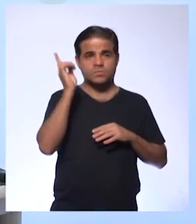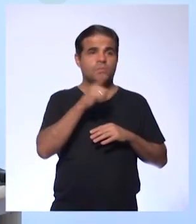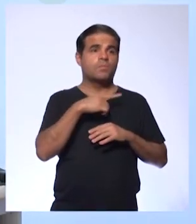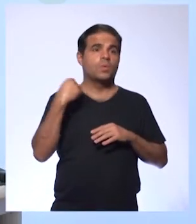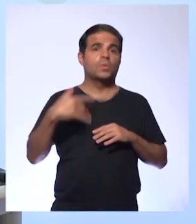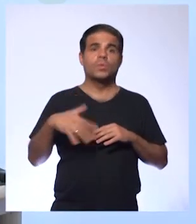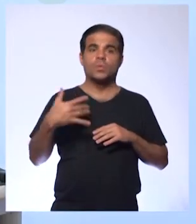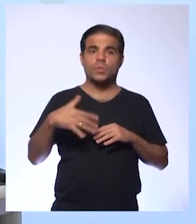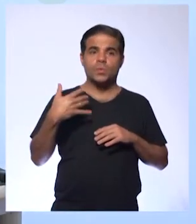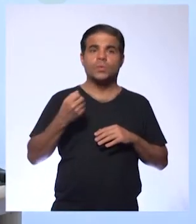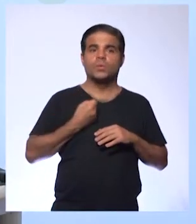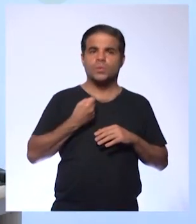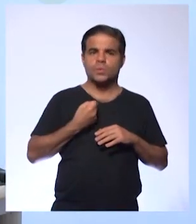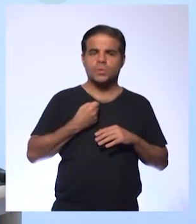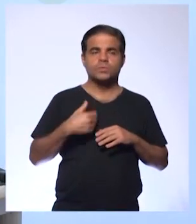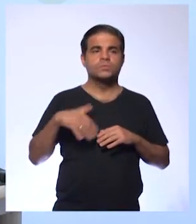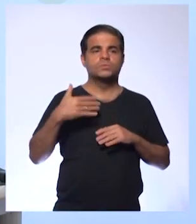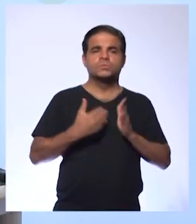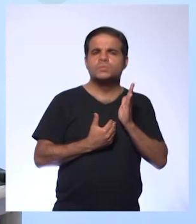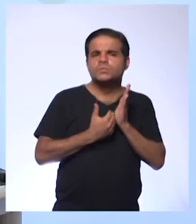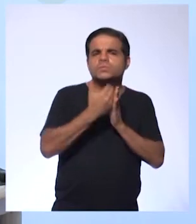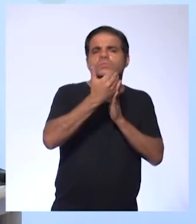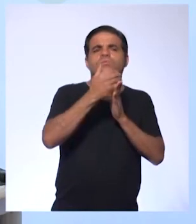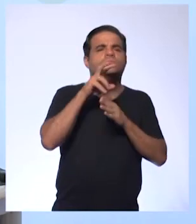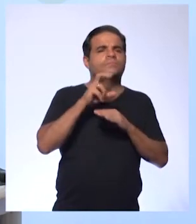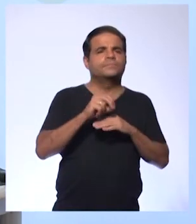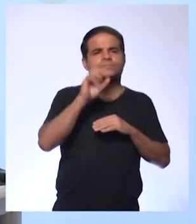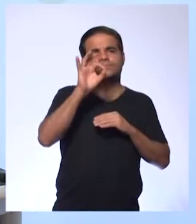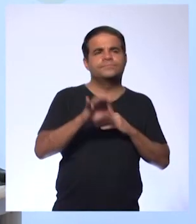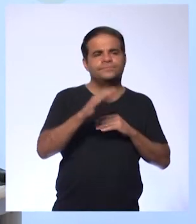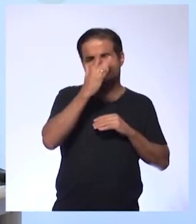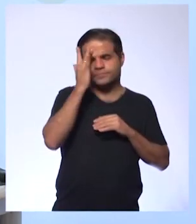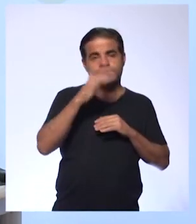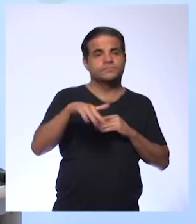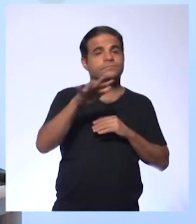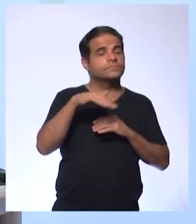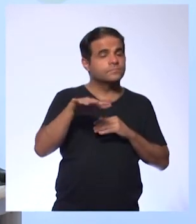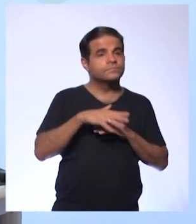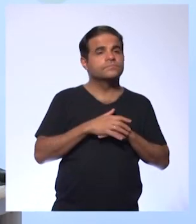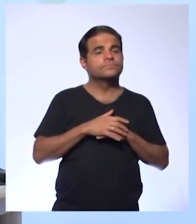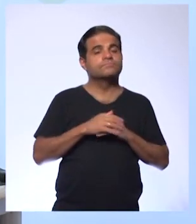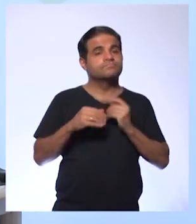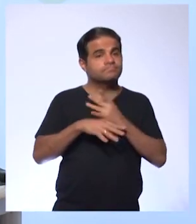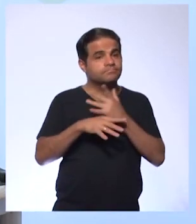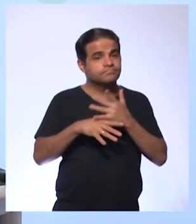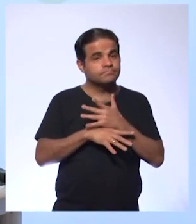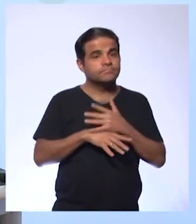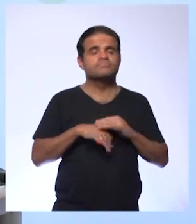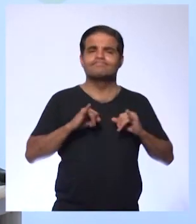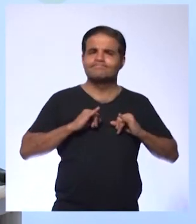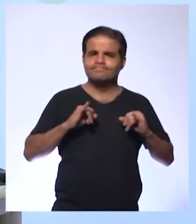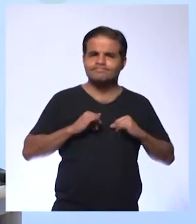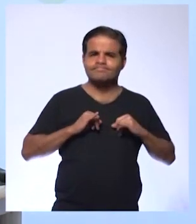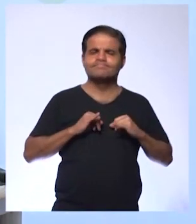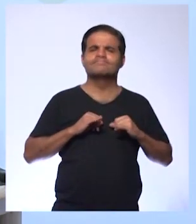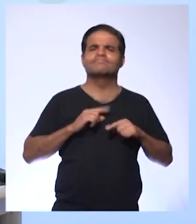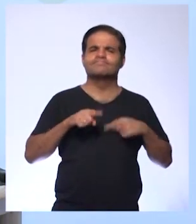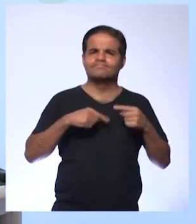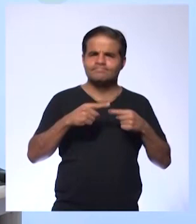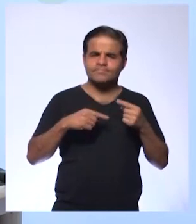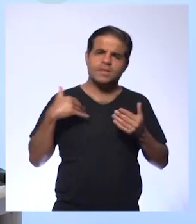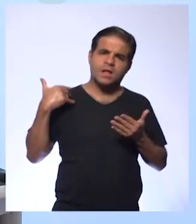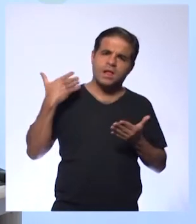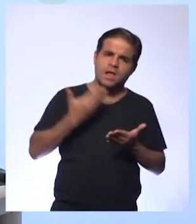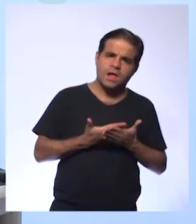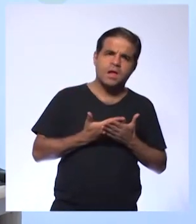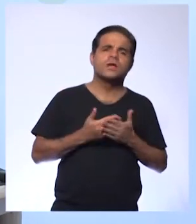que são números aí que ultrapassam mais de 50% da população dessa cidade, né, que sofreu as consequências e até